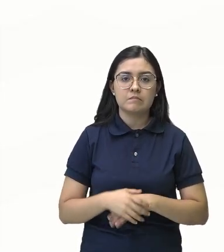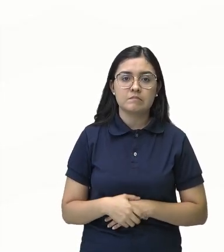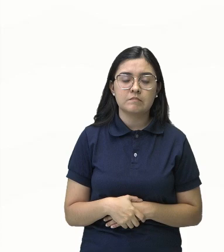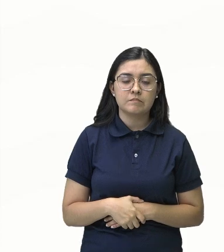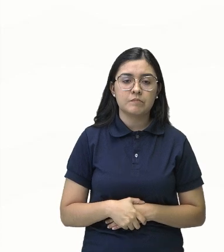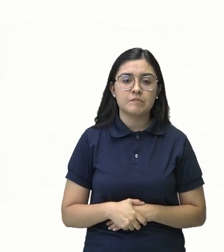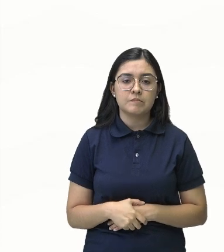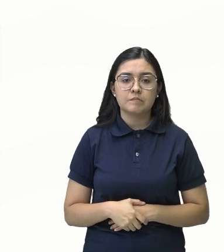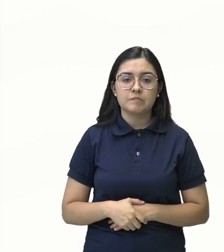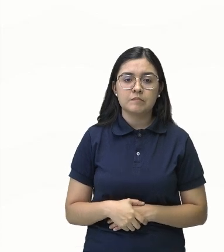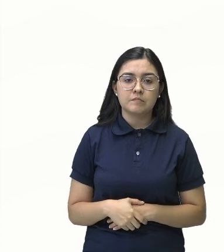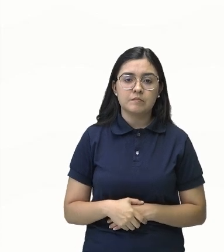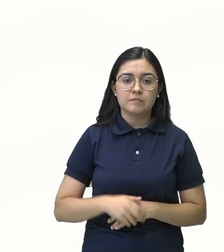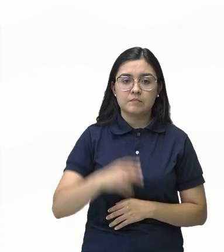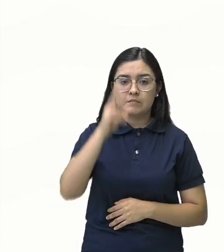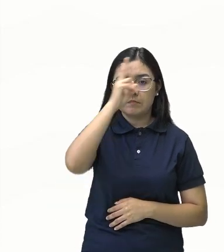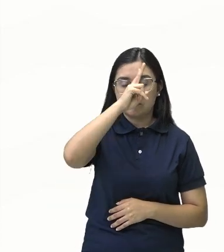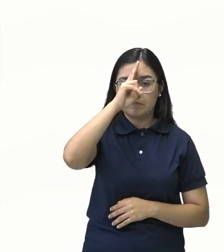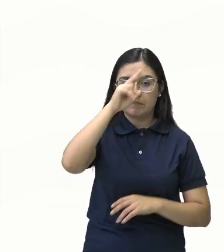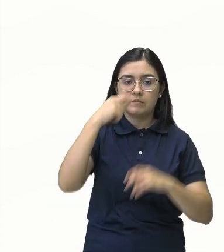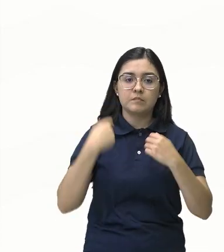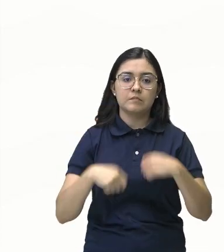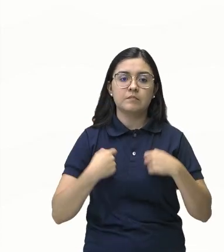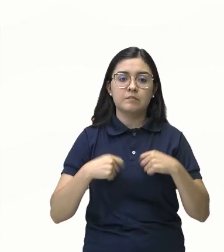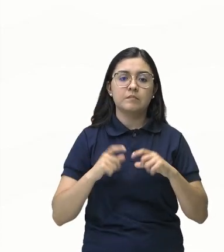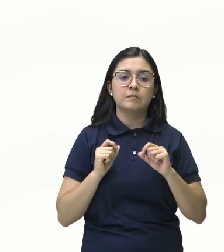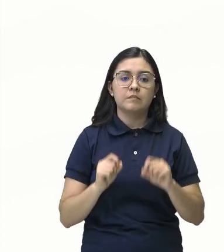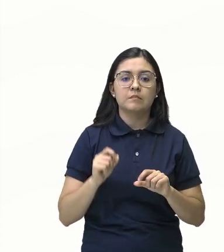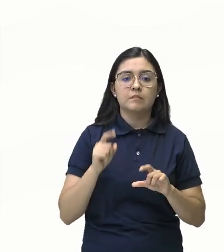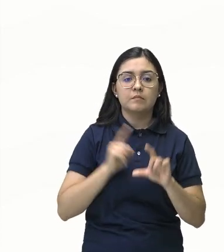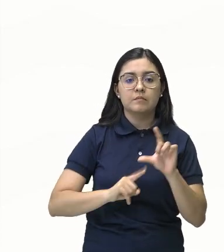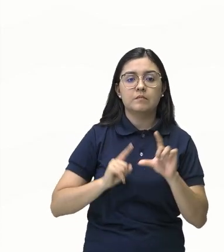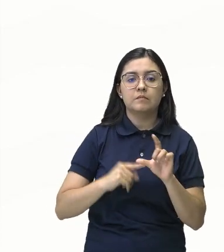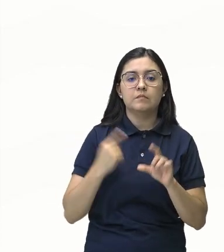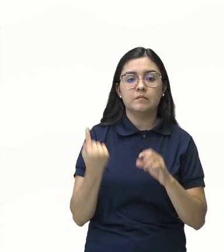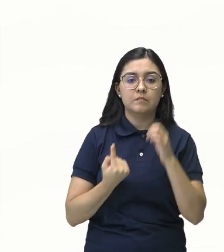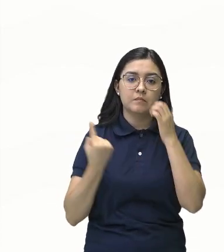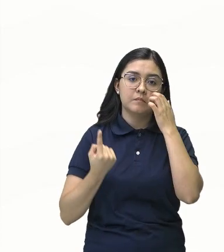450. Lembrando que eu preciso deixar minha letra sozinha.